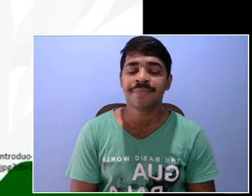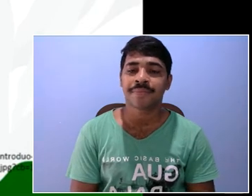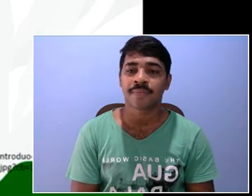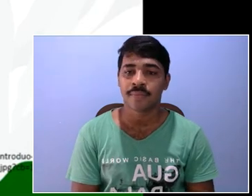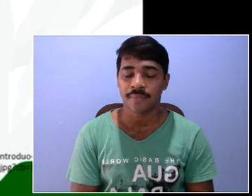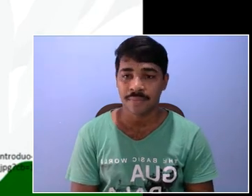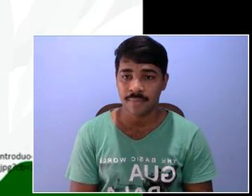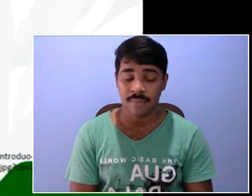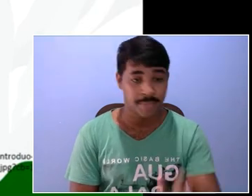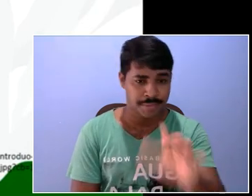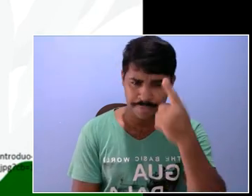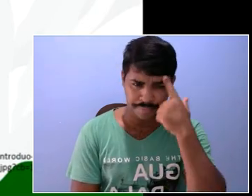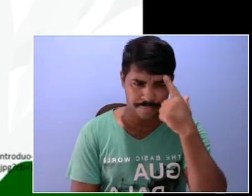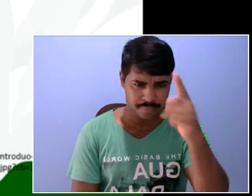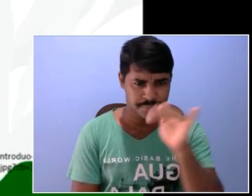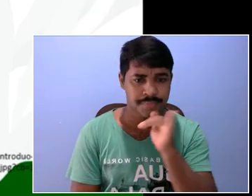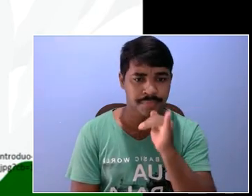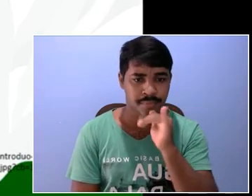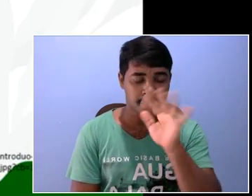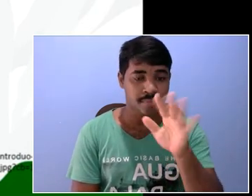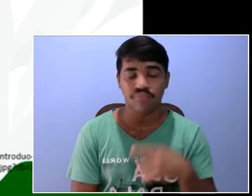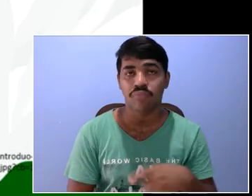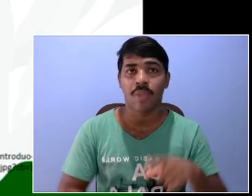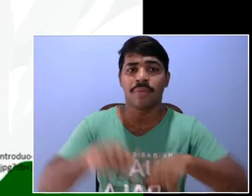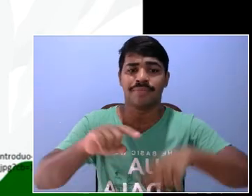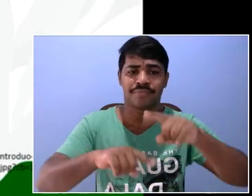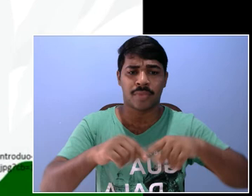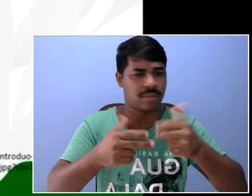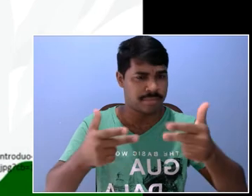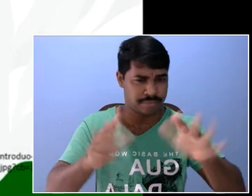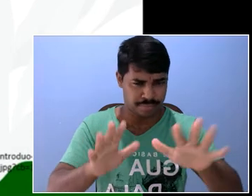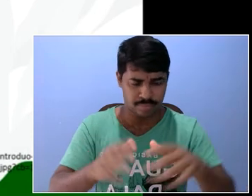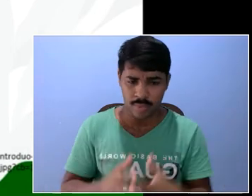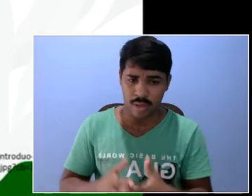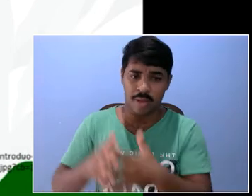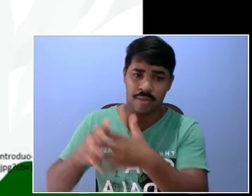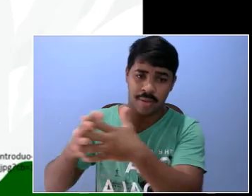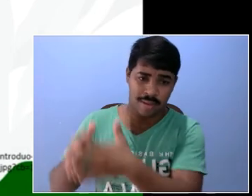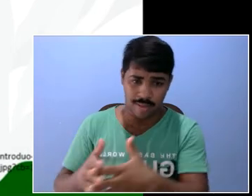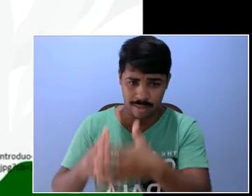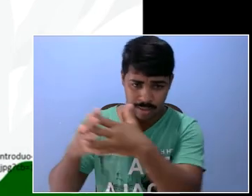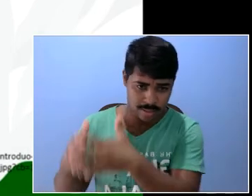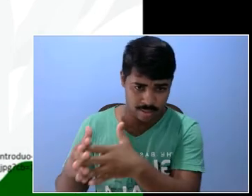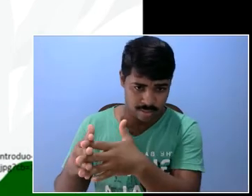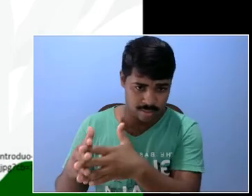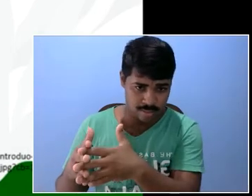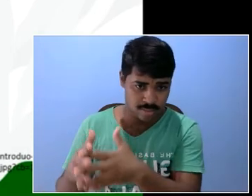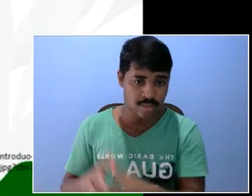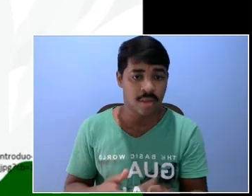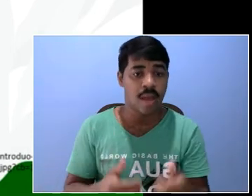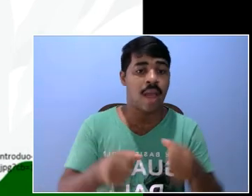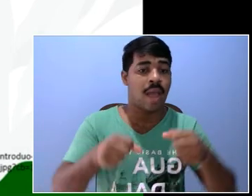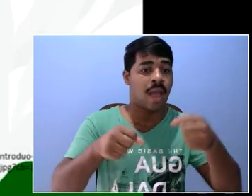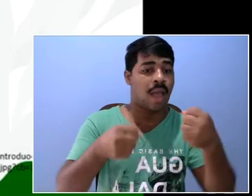aí vamos imaginar que você tem três corpos grandes, uma carreta, um carro e uma moto, com a